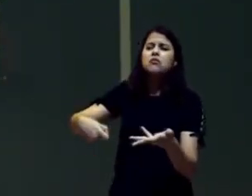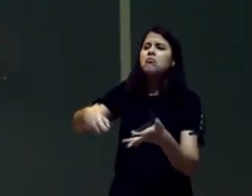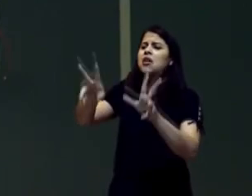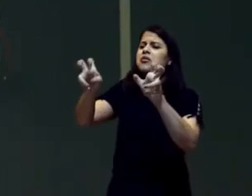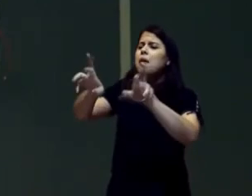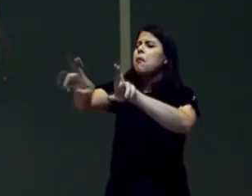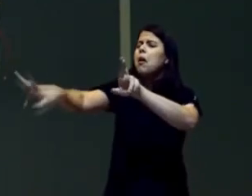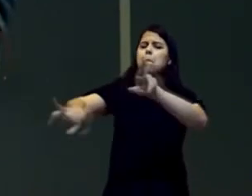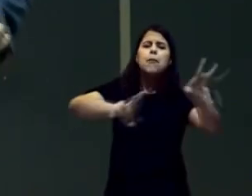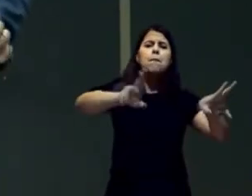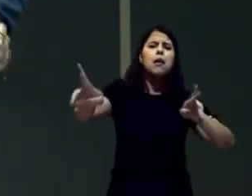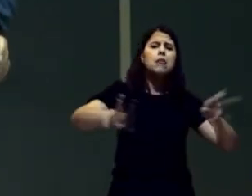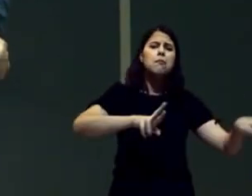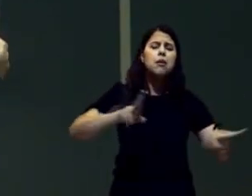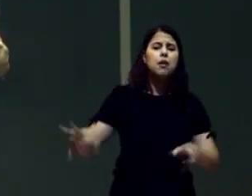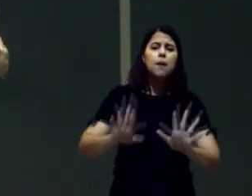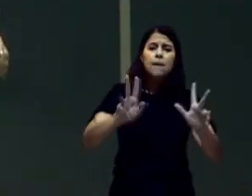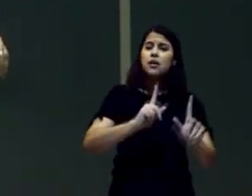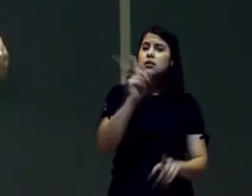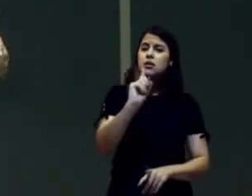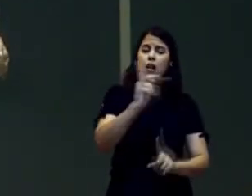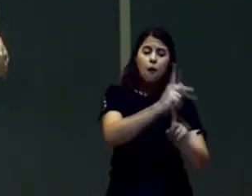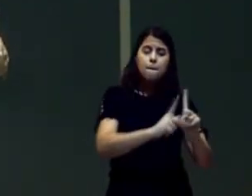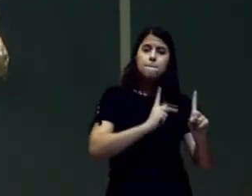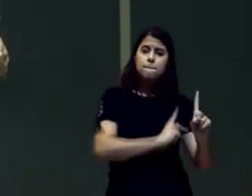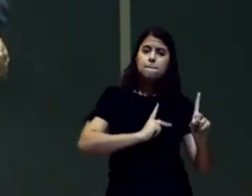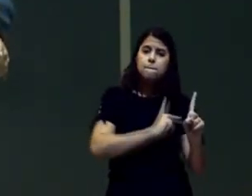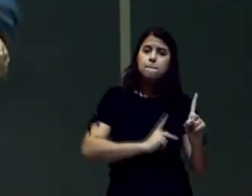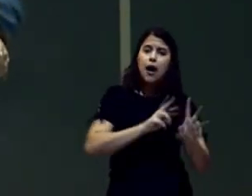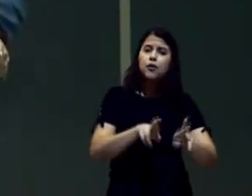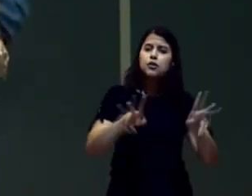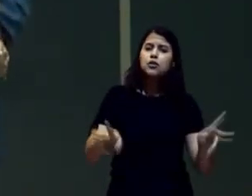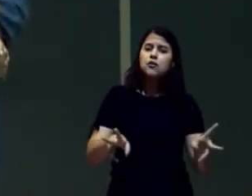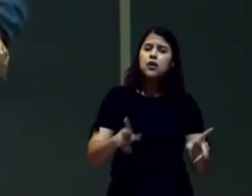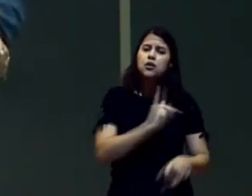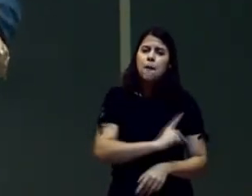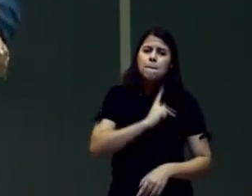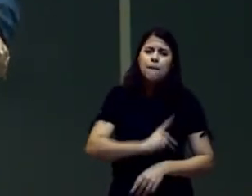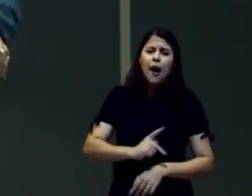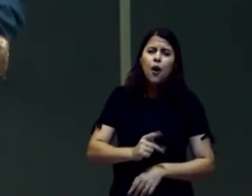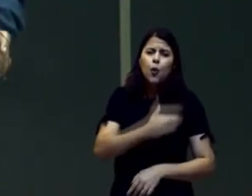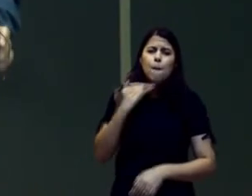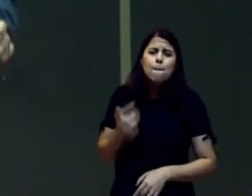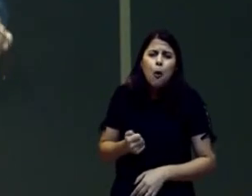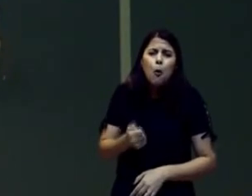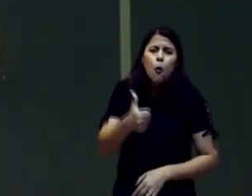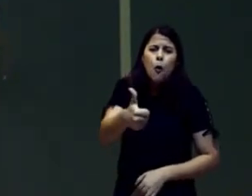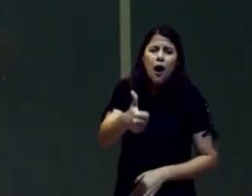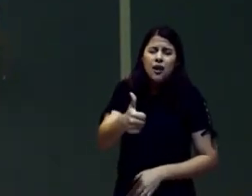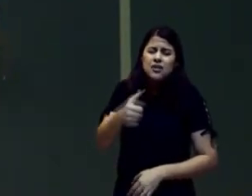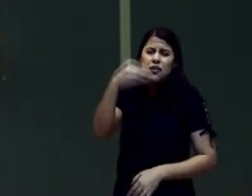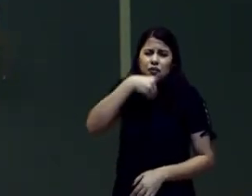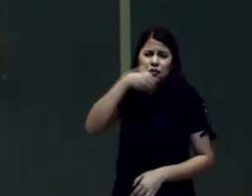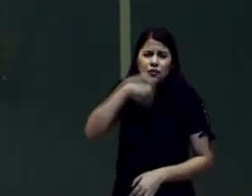Paulo reserva as suas últimas energias Paulo reserva as suas últimas forças, as